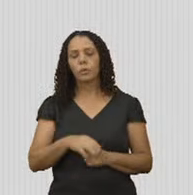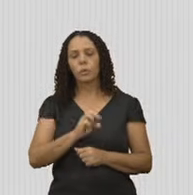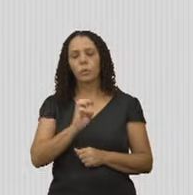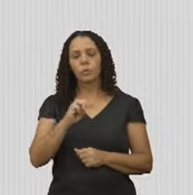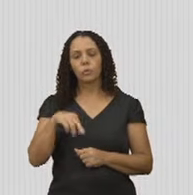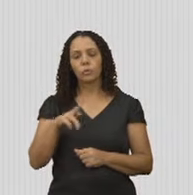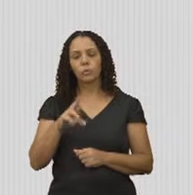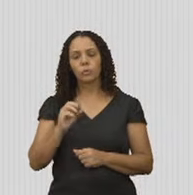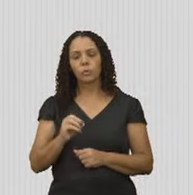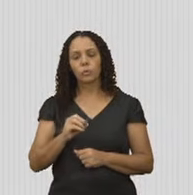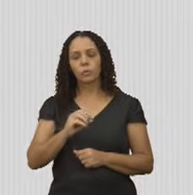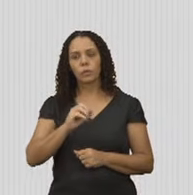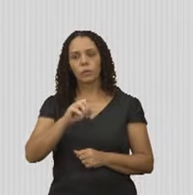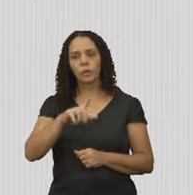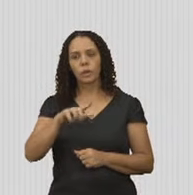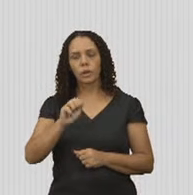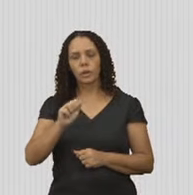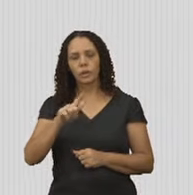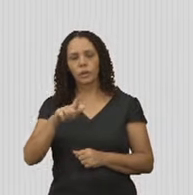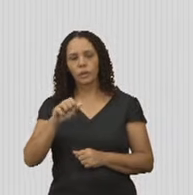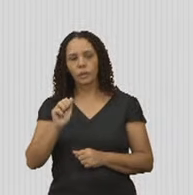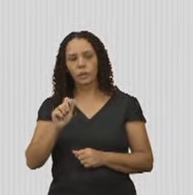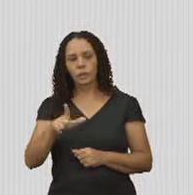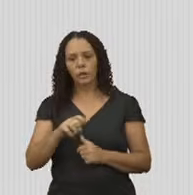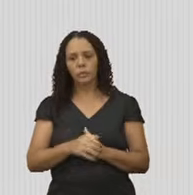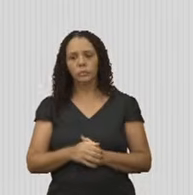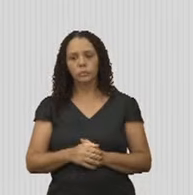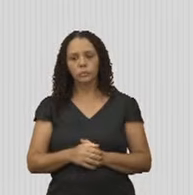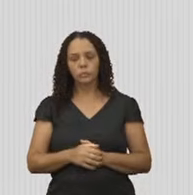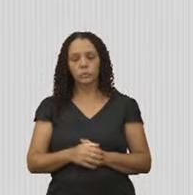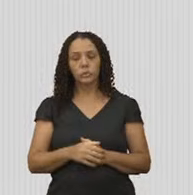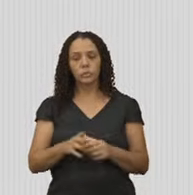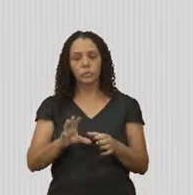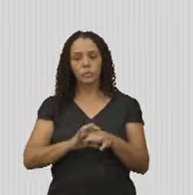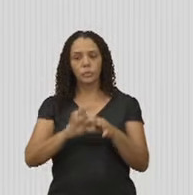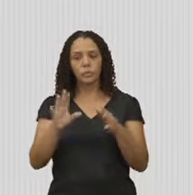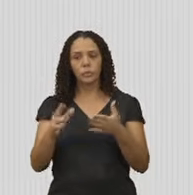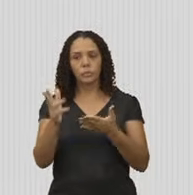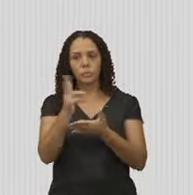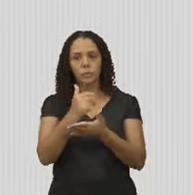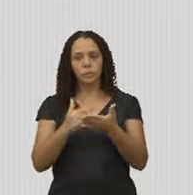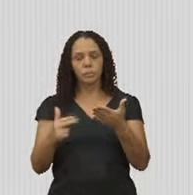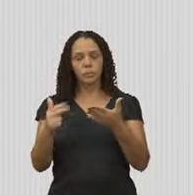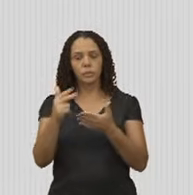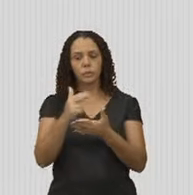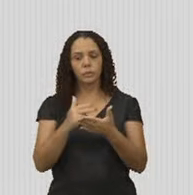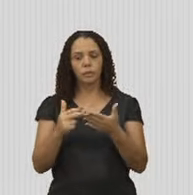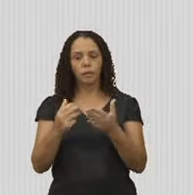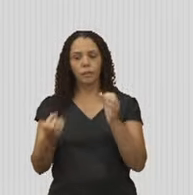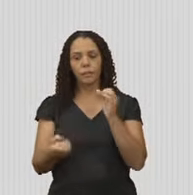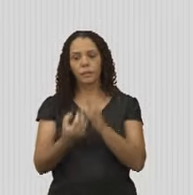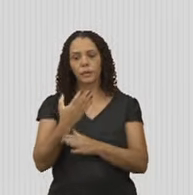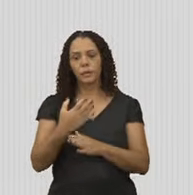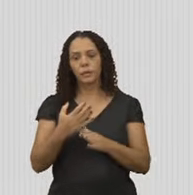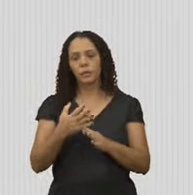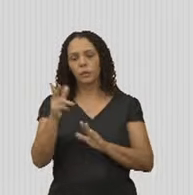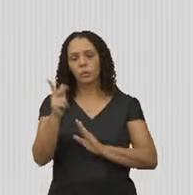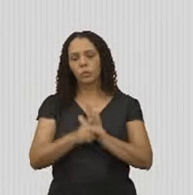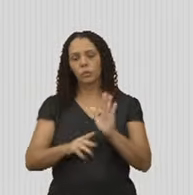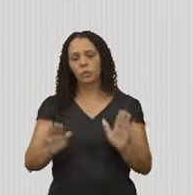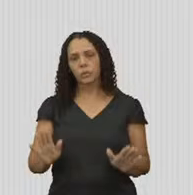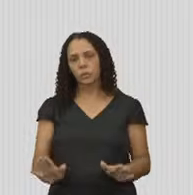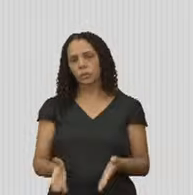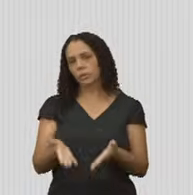Muro Legal. Fixa permissões para a pintura de grafite e muralismo, cria o programa de incentivo ao